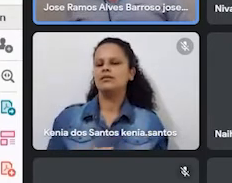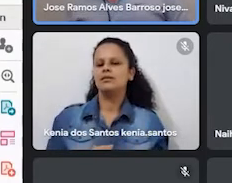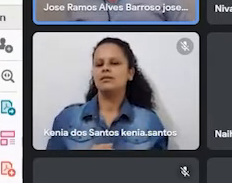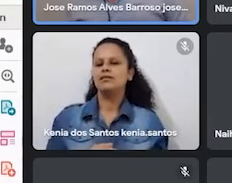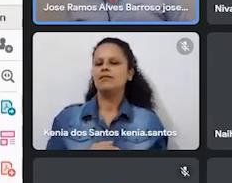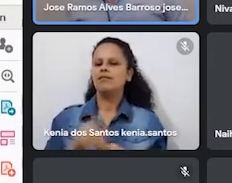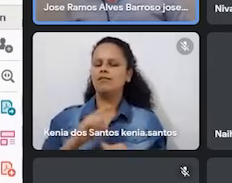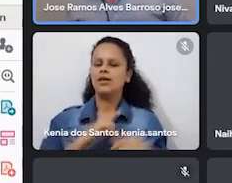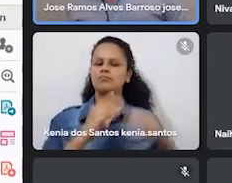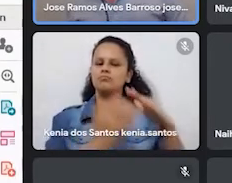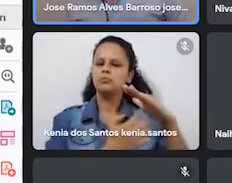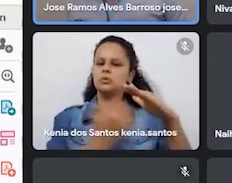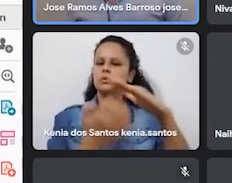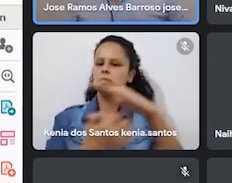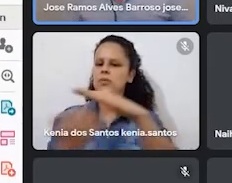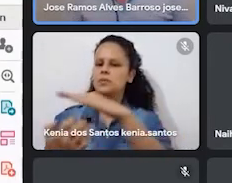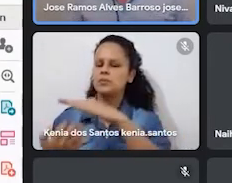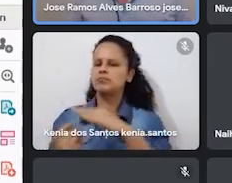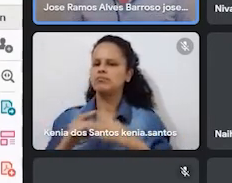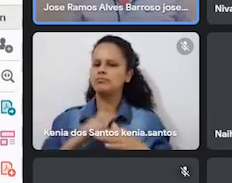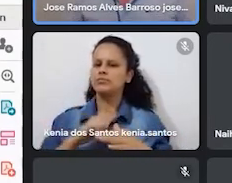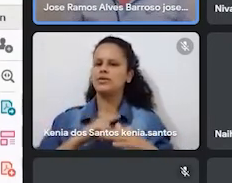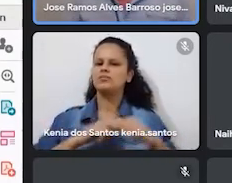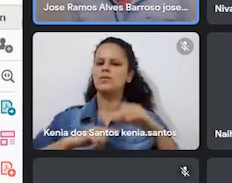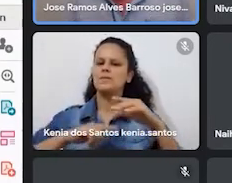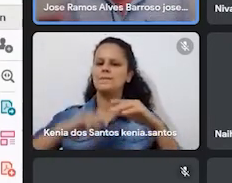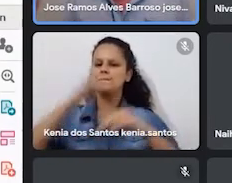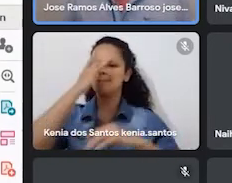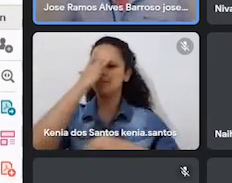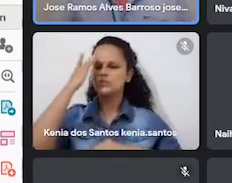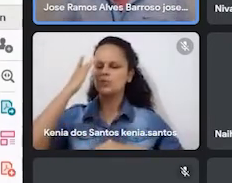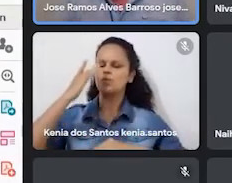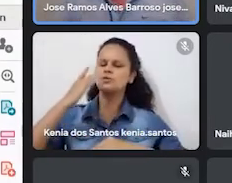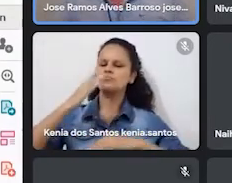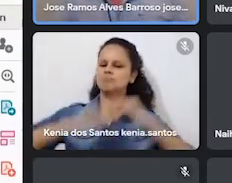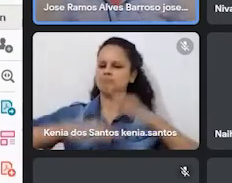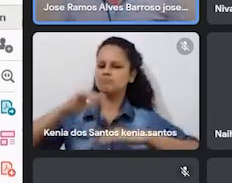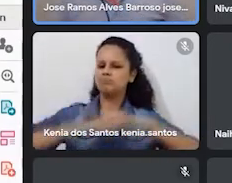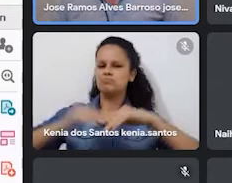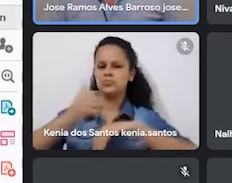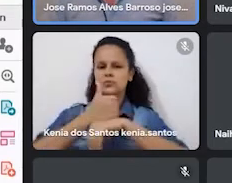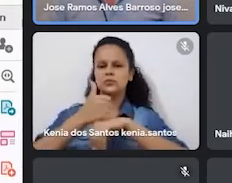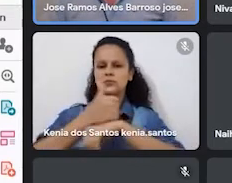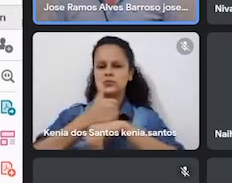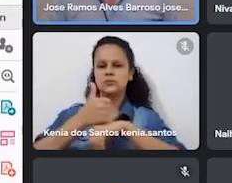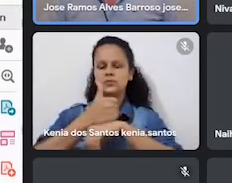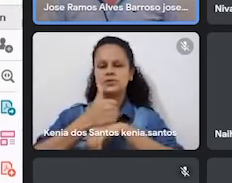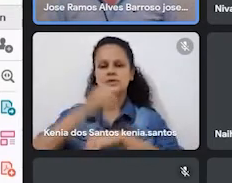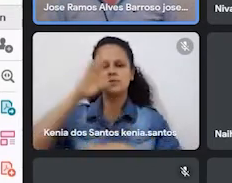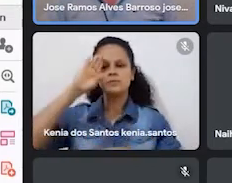os profissionais da área elétrica, principalmente os eletricistas.